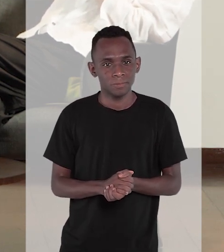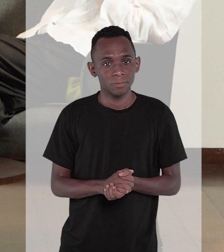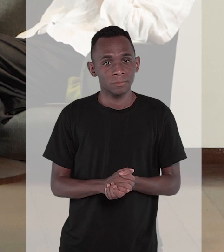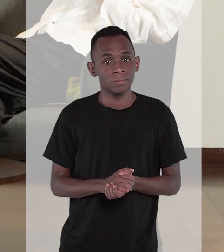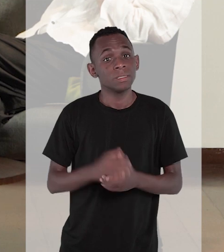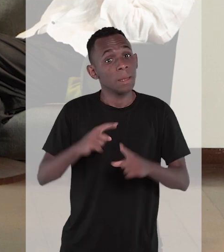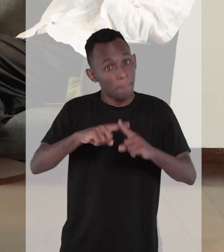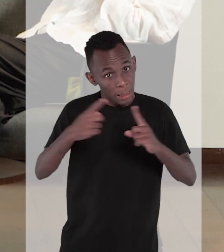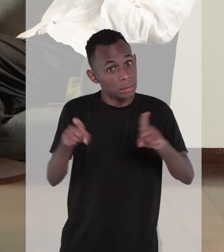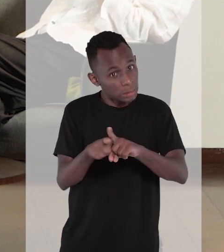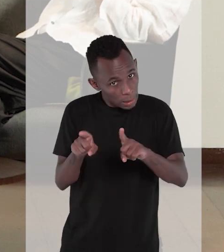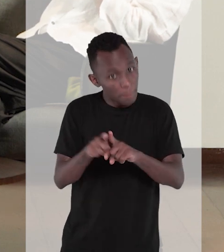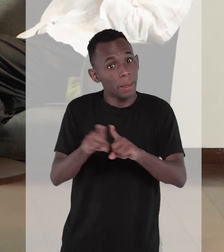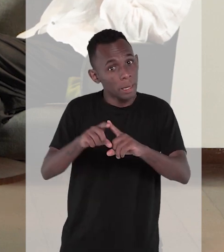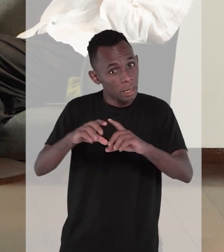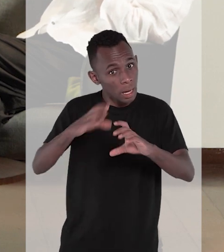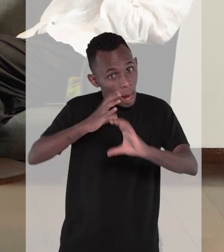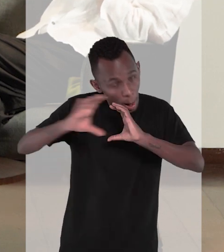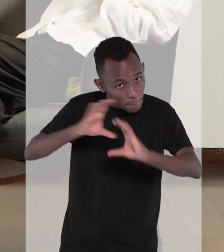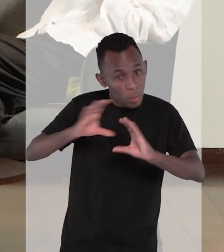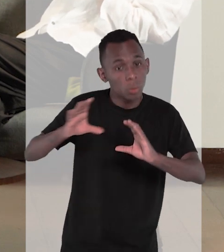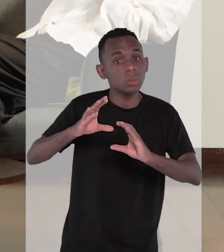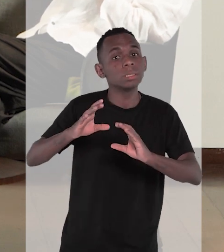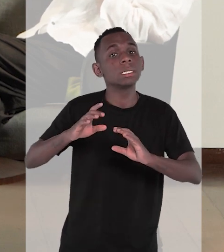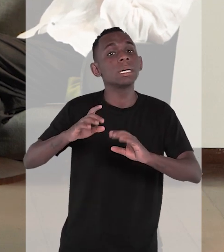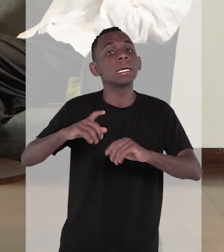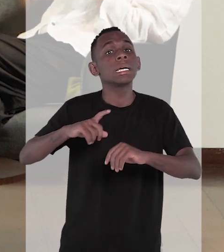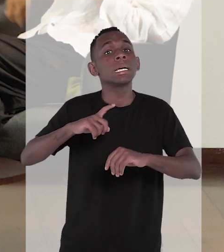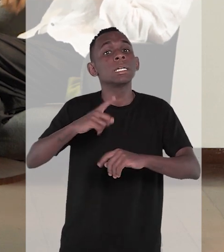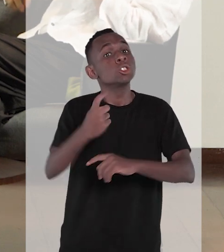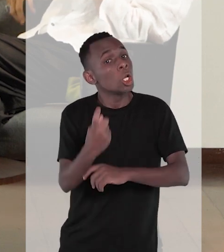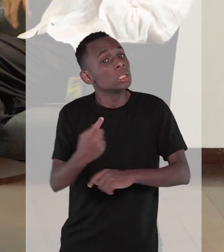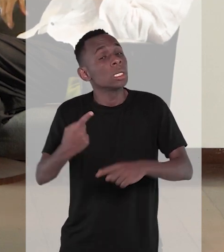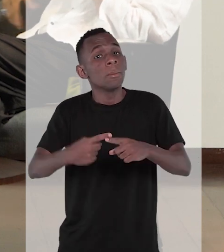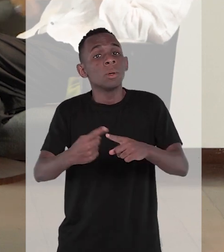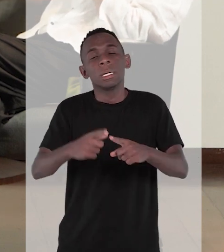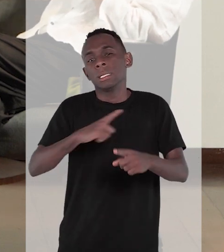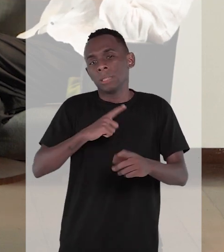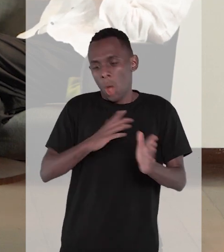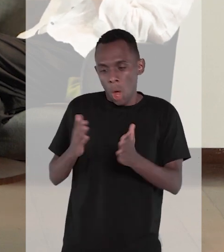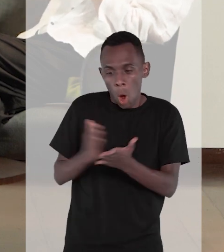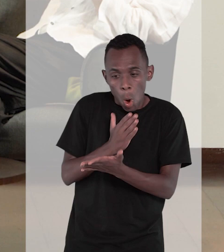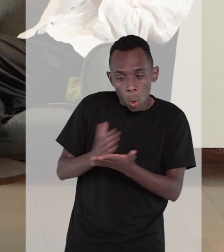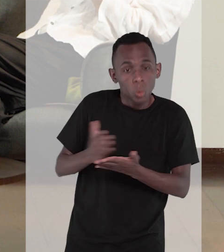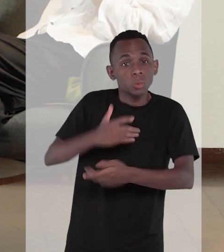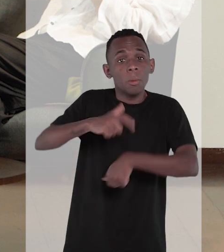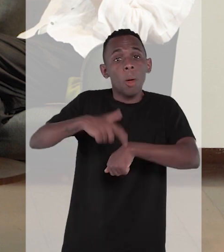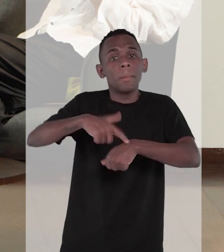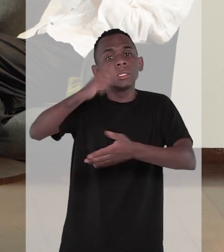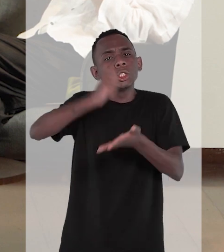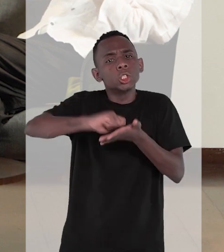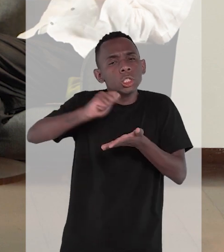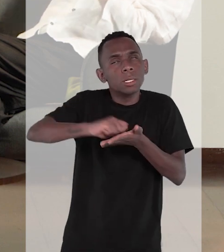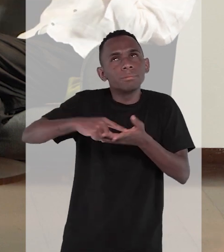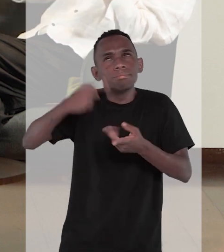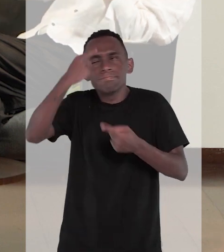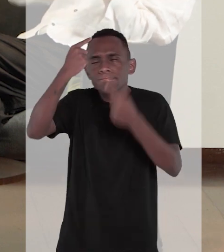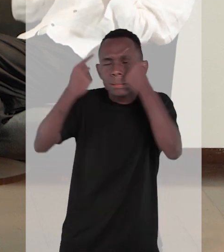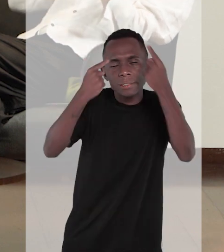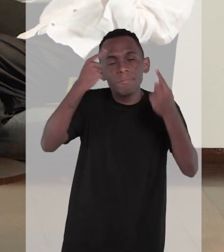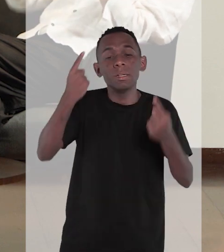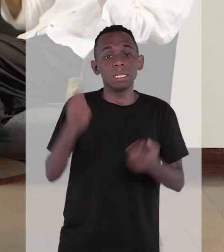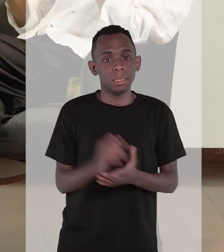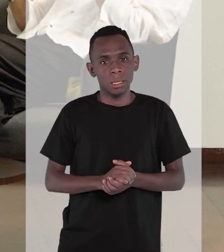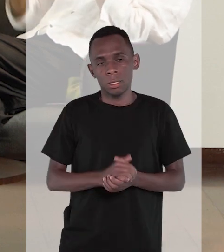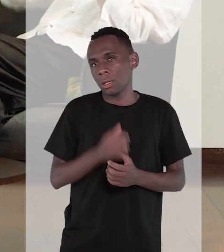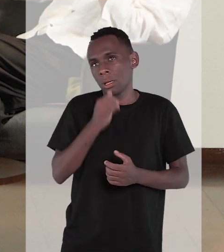coletiva, mas ela também é solitária. Você tem momento de criar, quem vai criar uma melodia ou uma letra, ou mesmo se você vai botar a